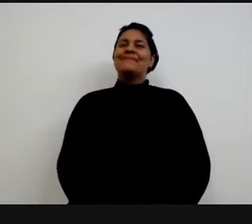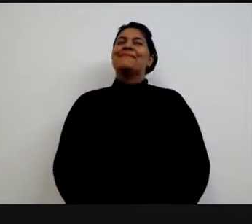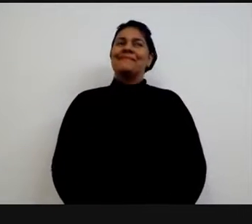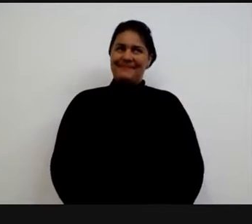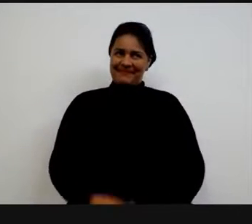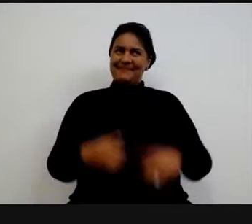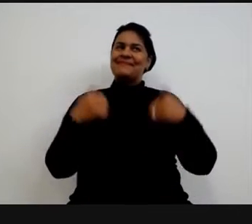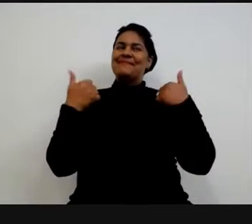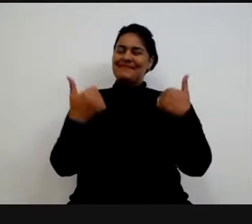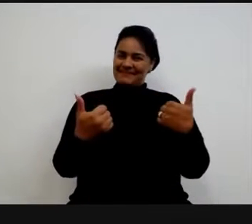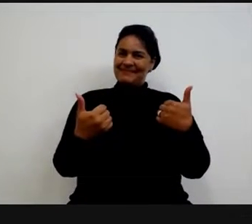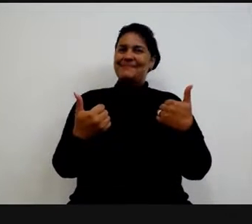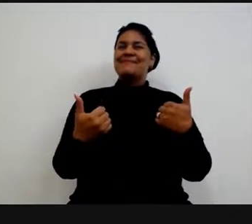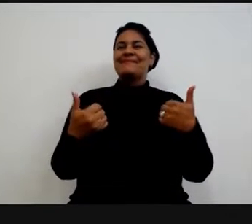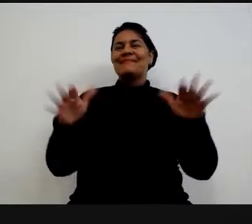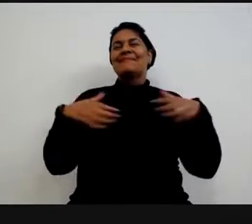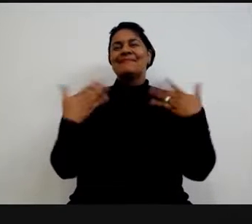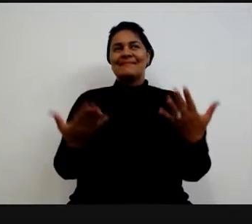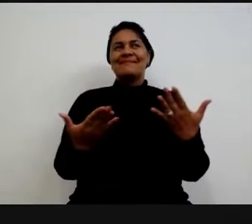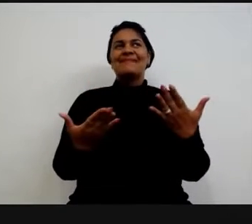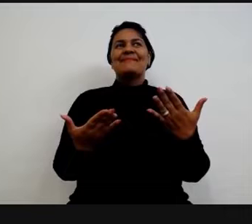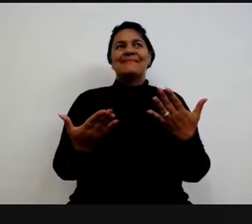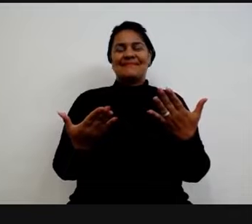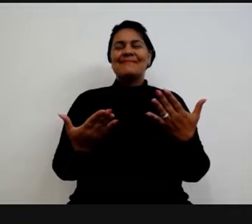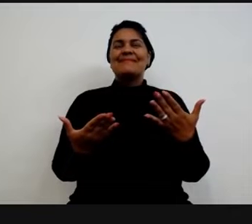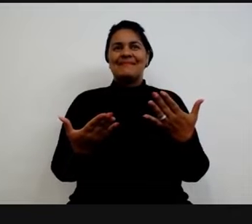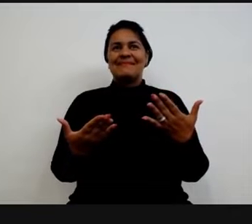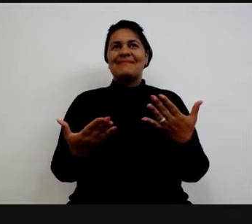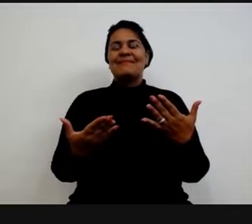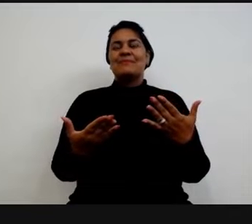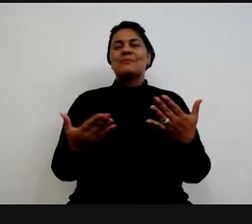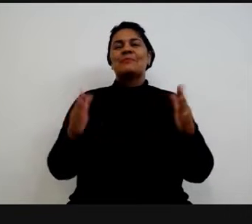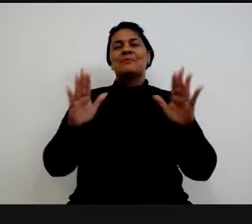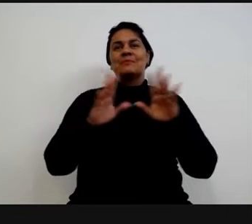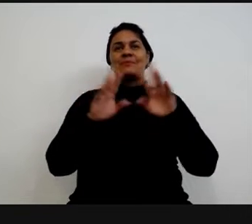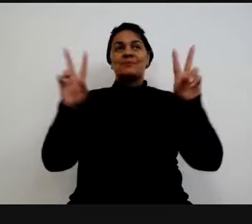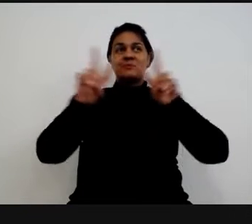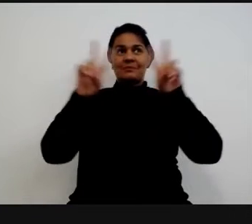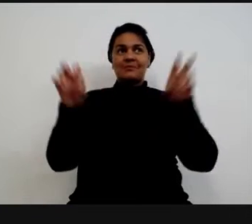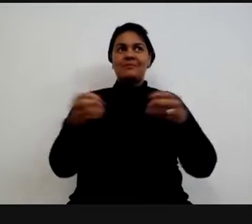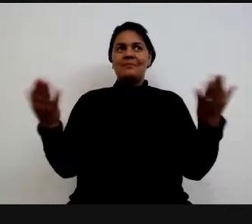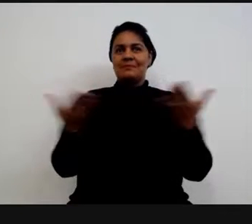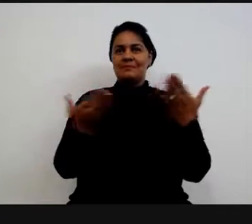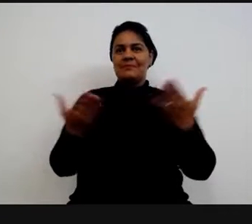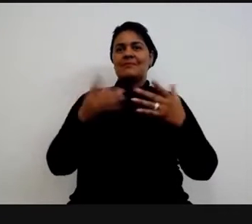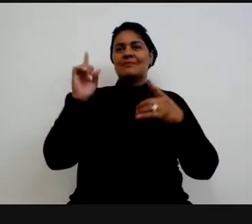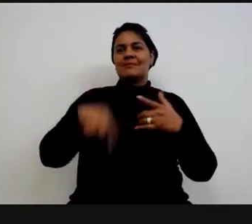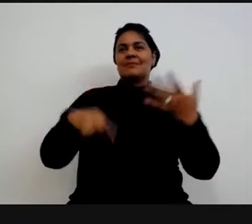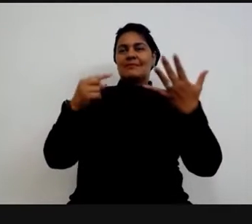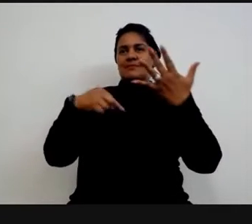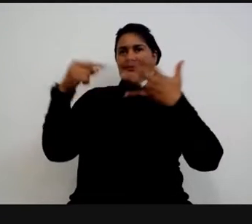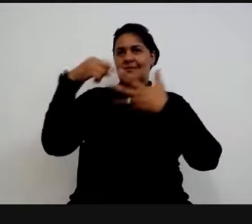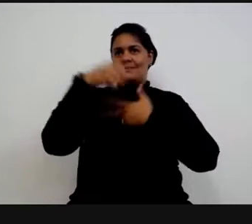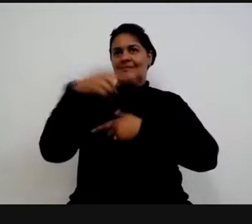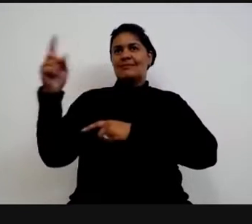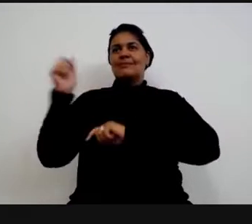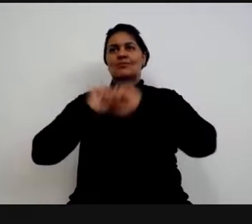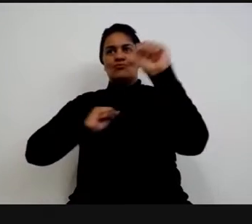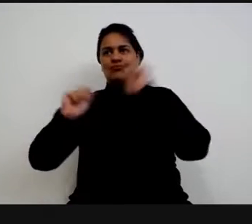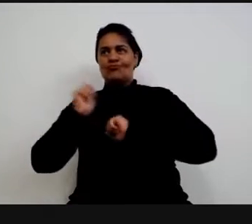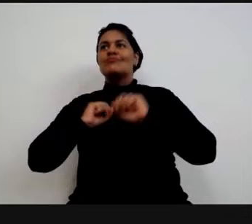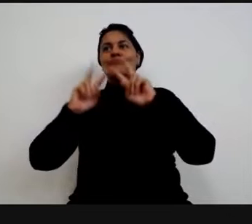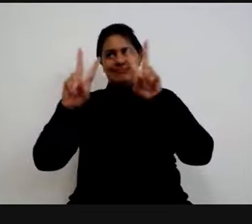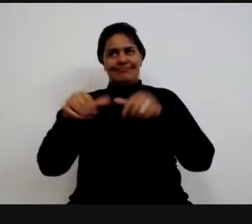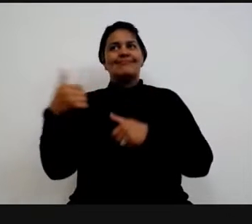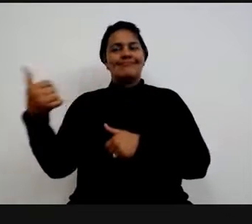Bom, então, como eu disse, nossa mesa, tendências, desafios, perspectivas para as escolas do Legislativo e